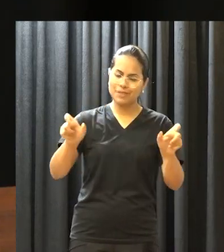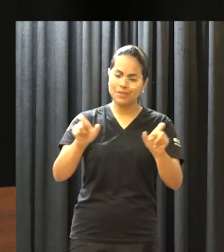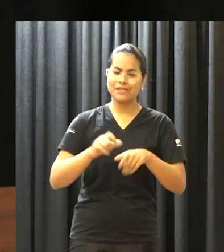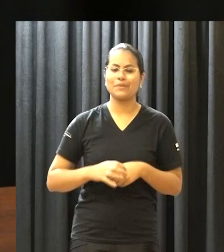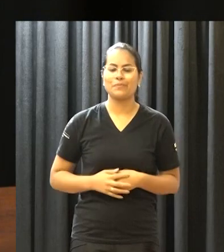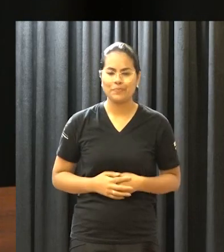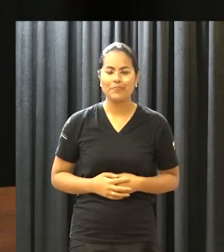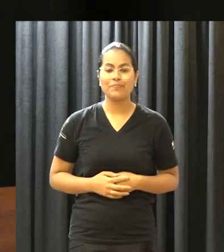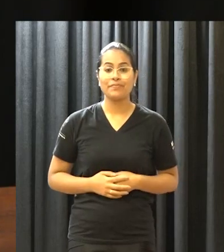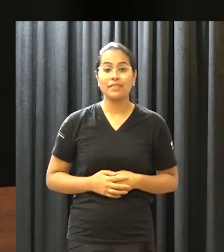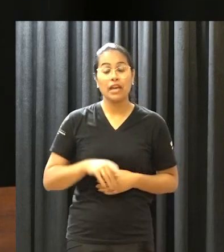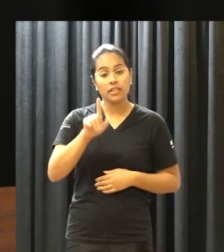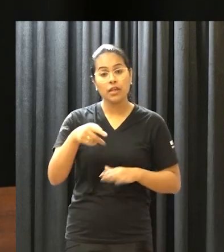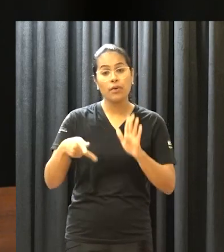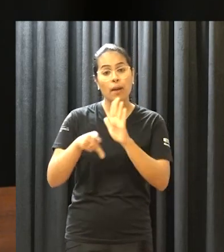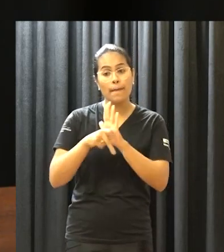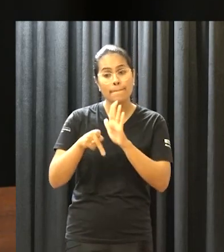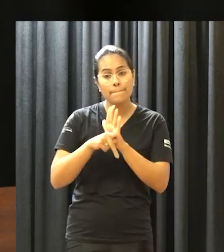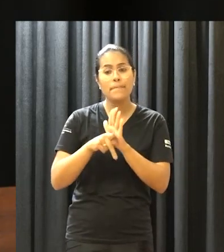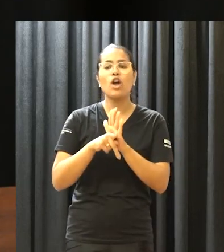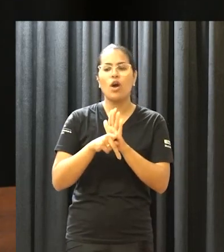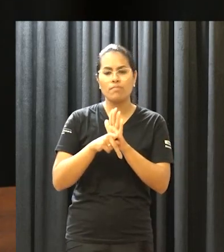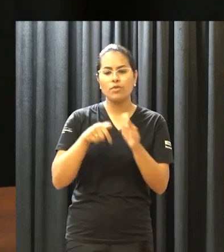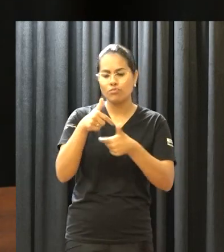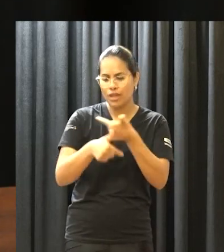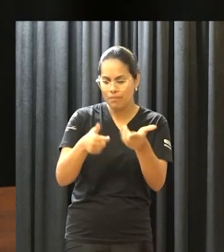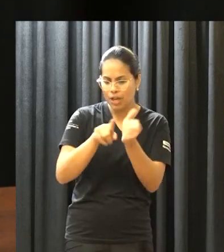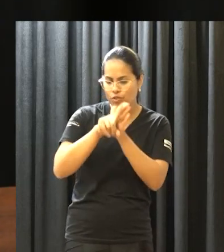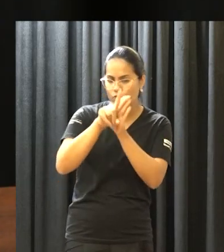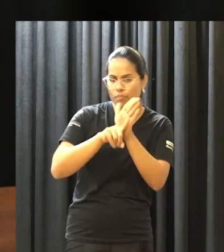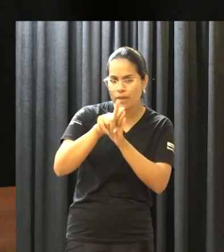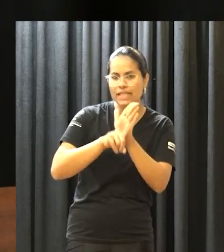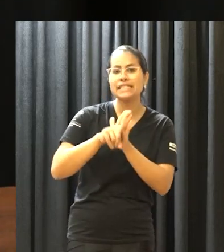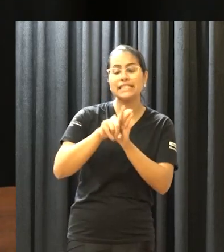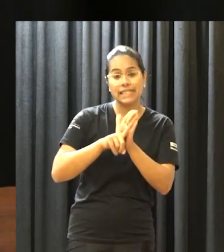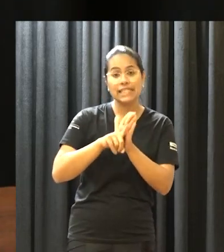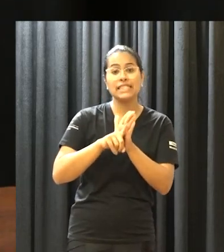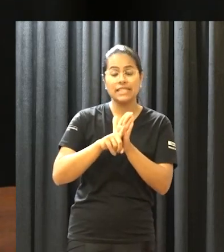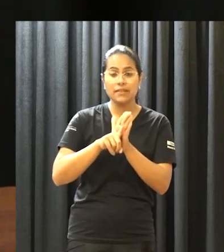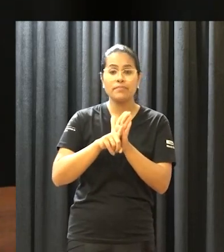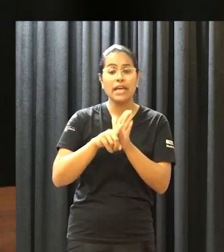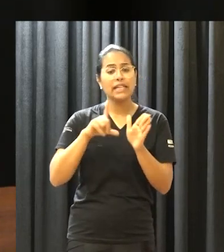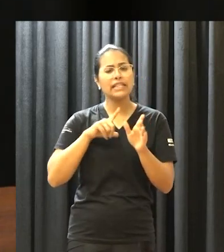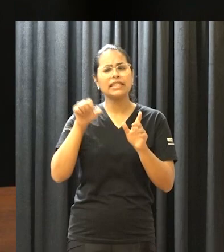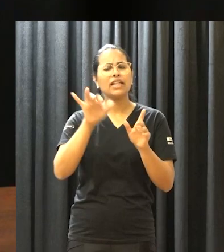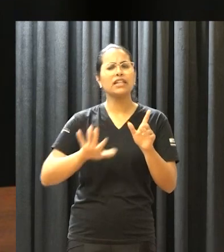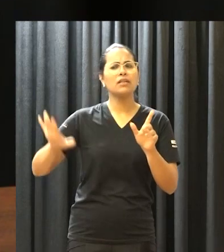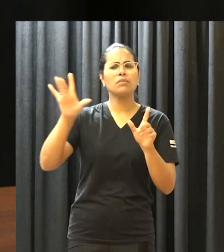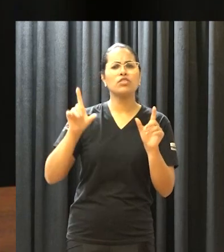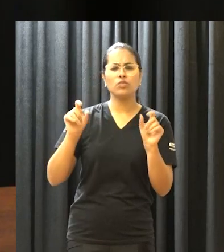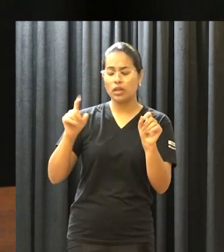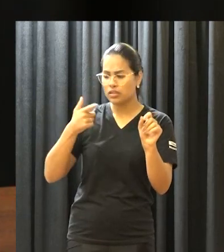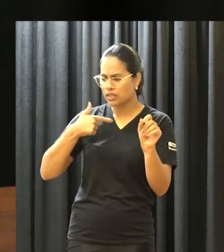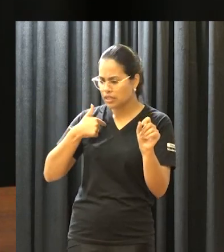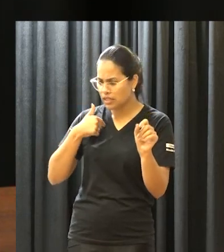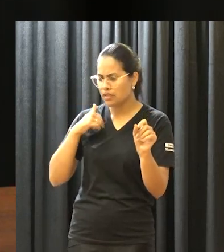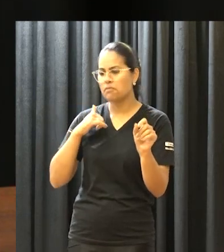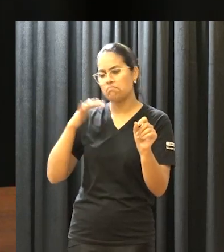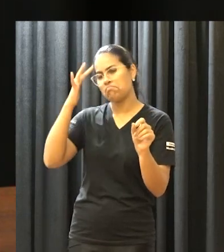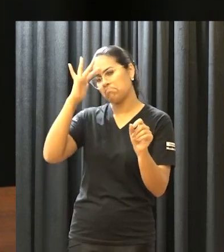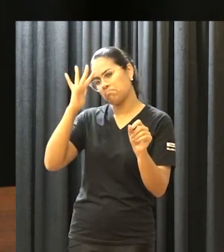Sem Ver é o projeto de pesquisa que eu coordeno e que faz essas oficinas. E tem uma coisa nessa imagem que eu acho importante de